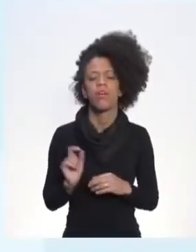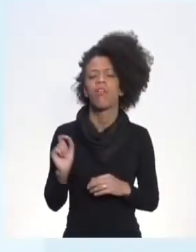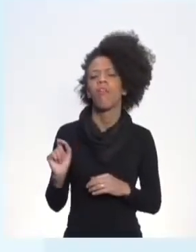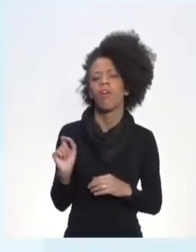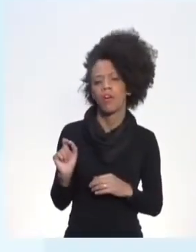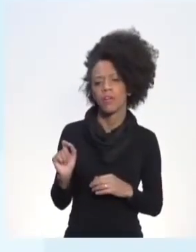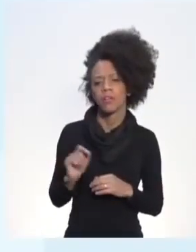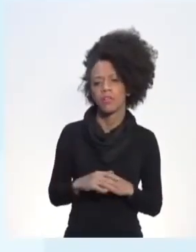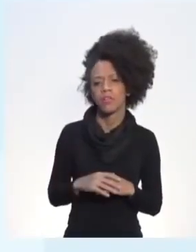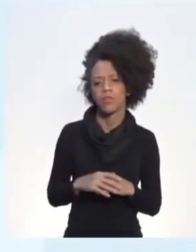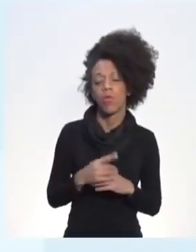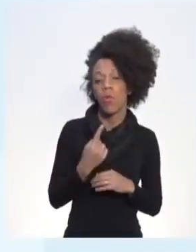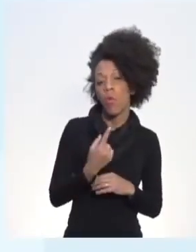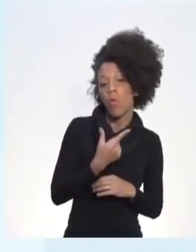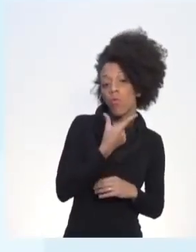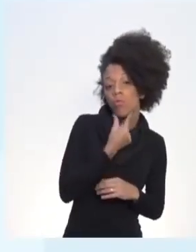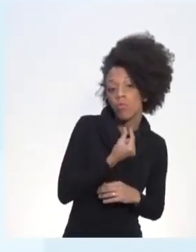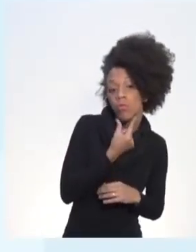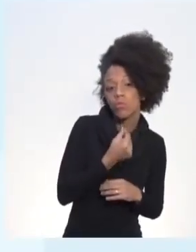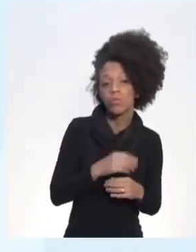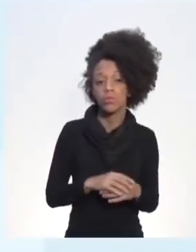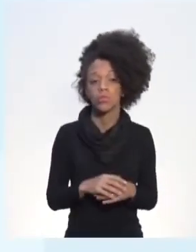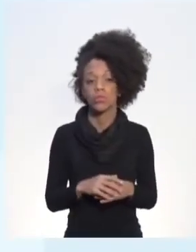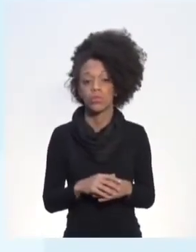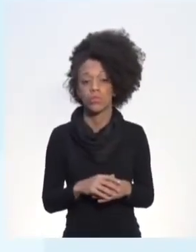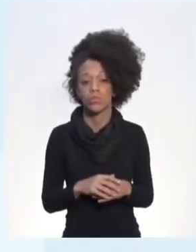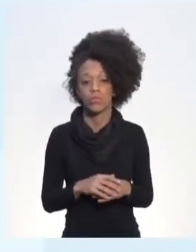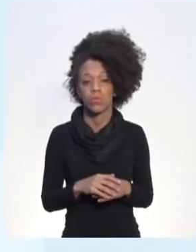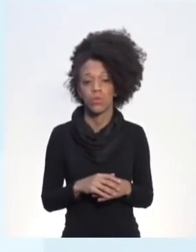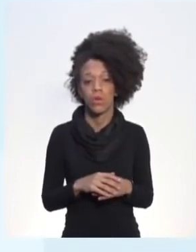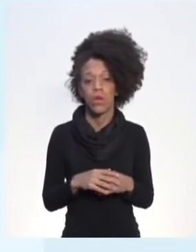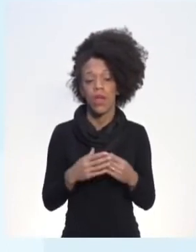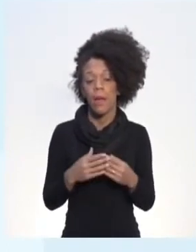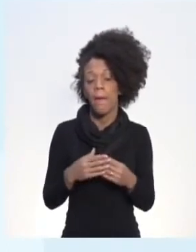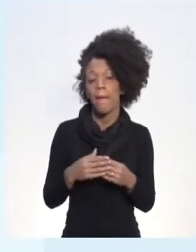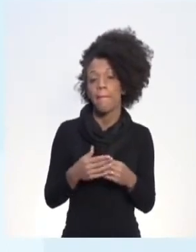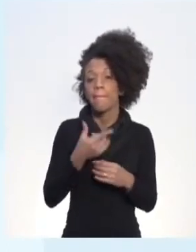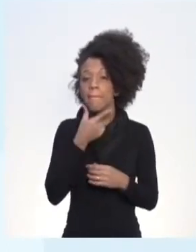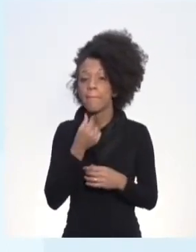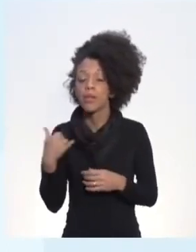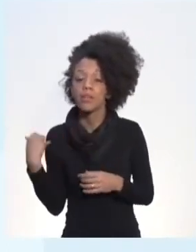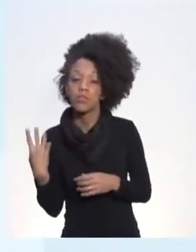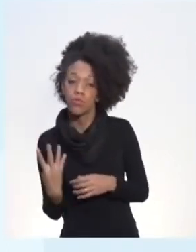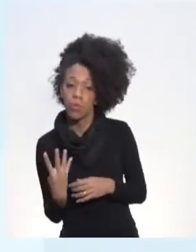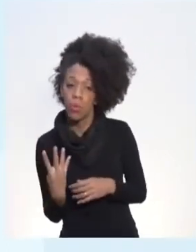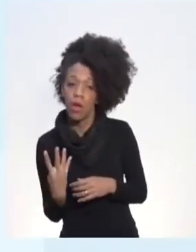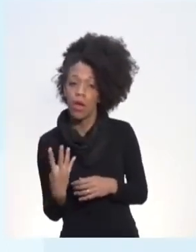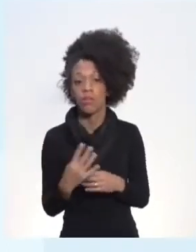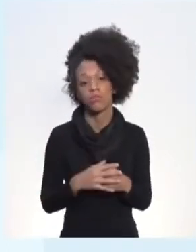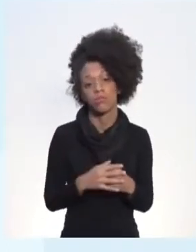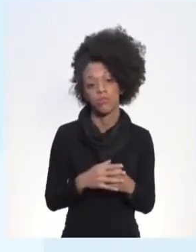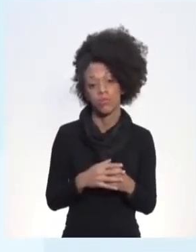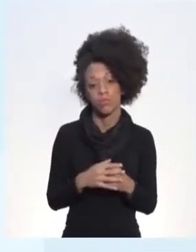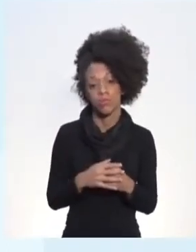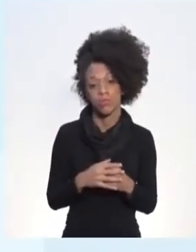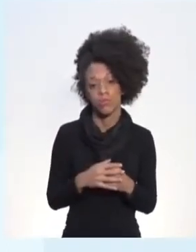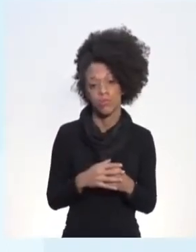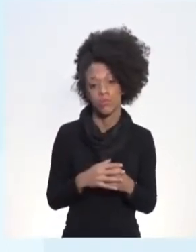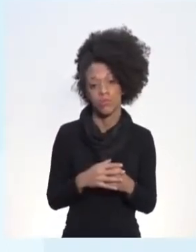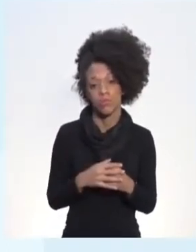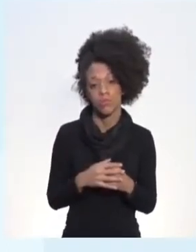Vou colocar um garoto. O Lucas colocou um menino de 4 anos. Um